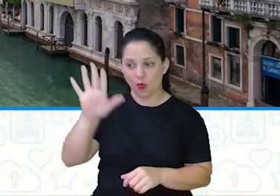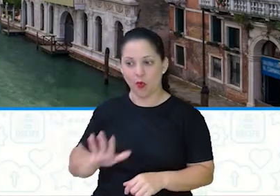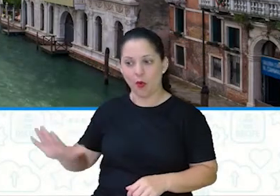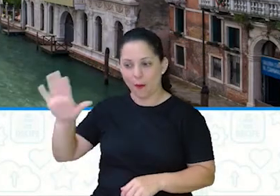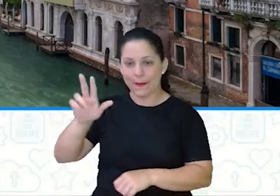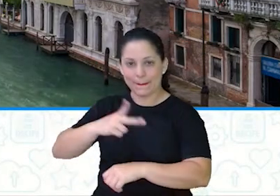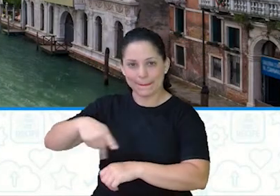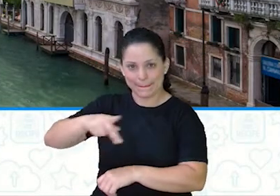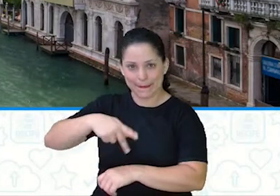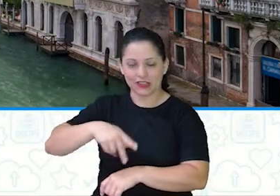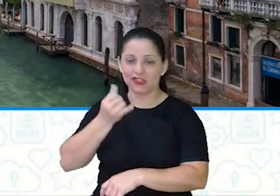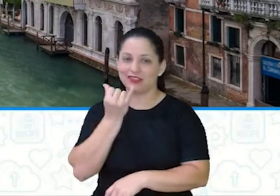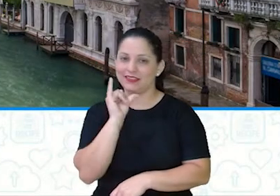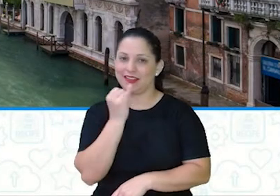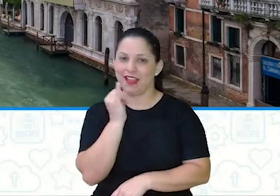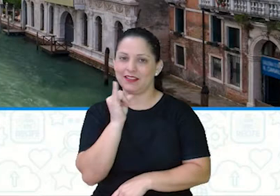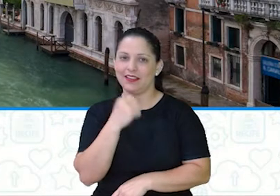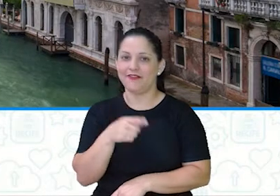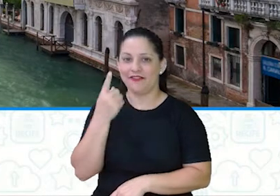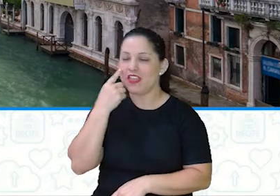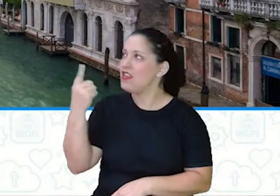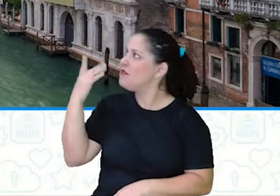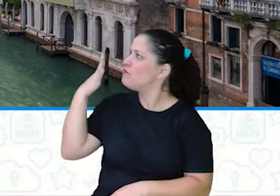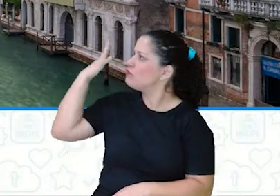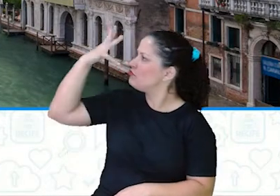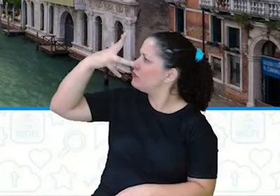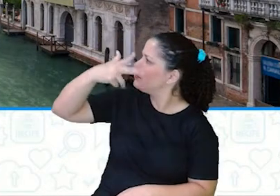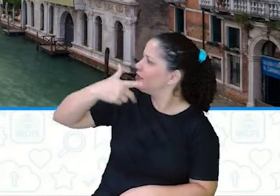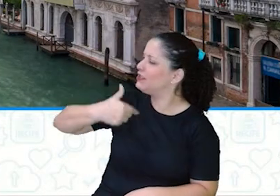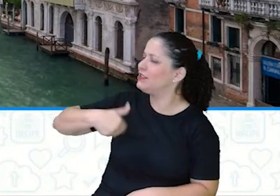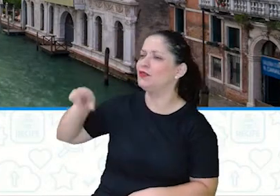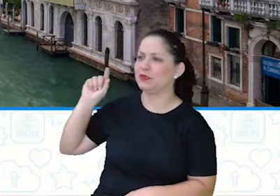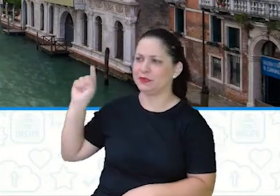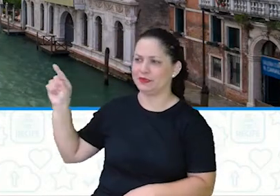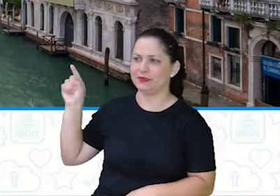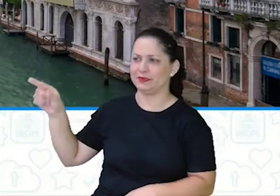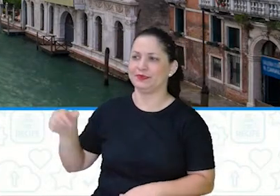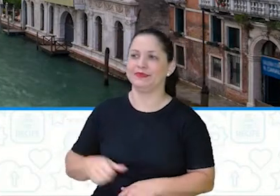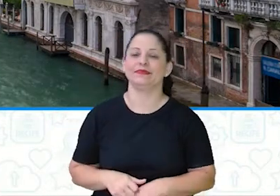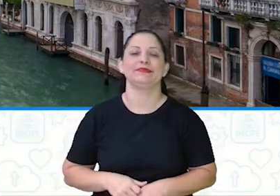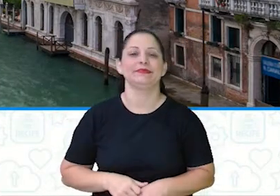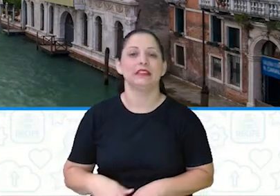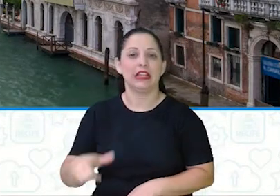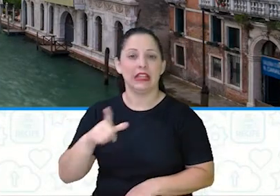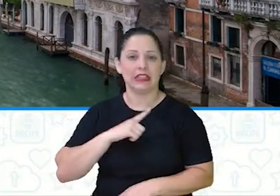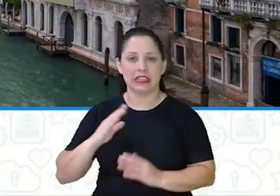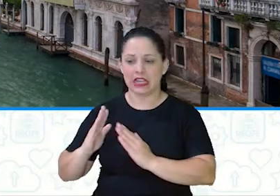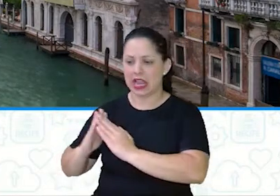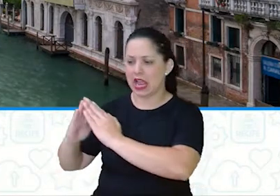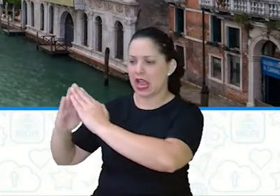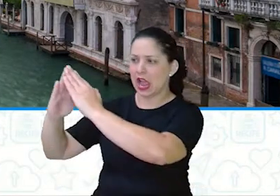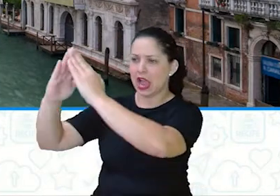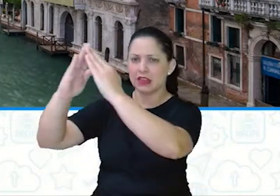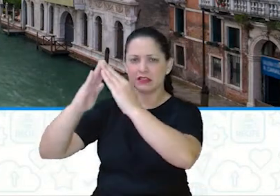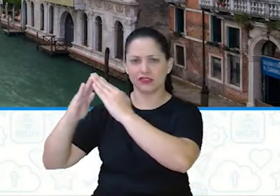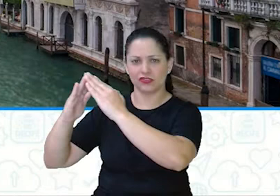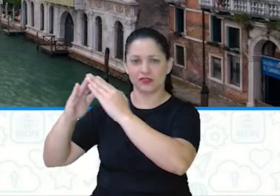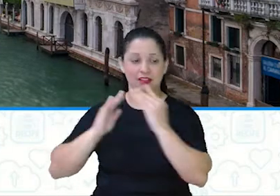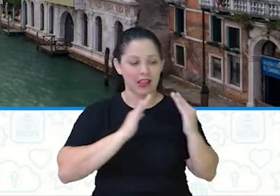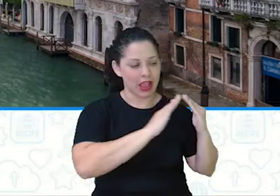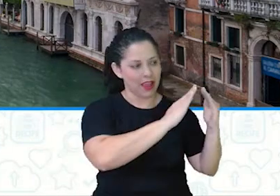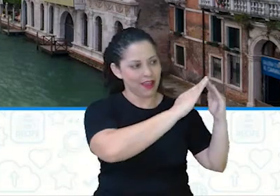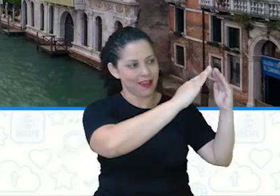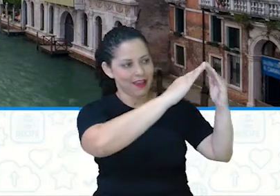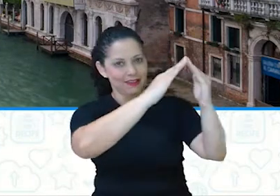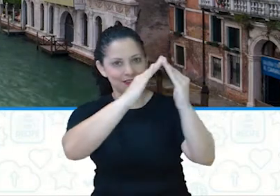da Itália. Olha só que bonito lá também, ó. A gente observa aqui que tem casa de um lado, casa